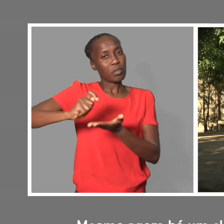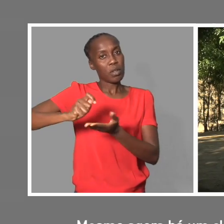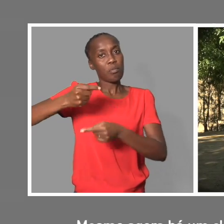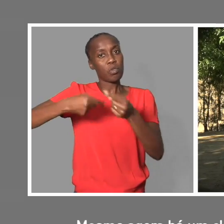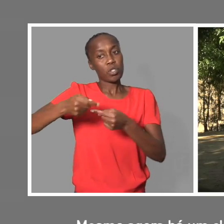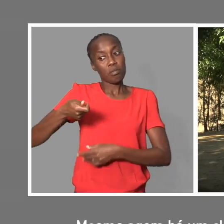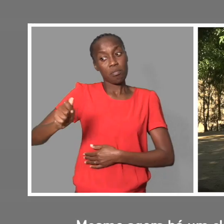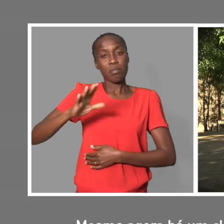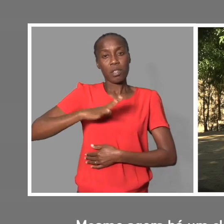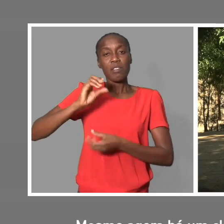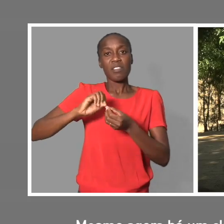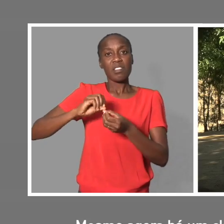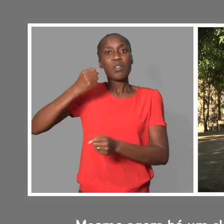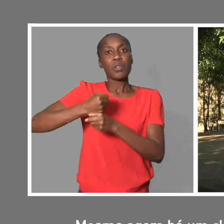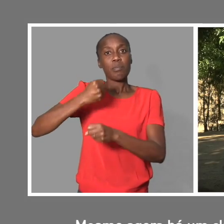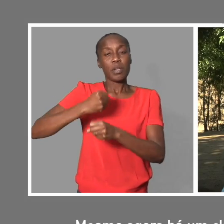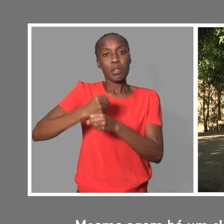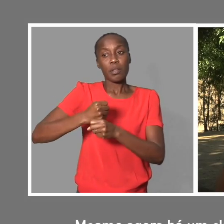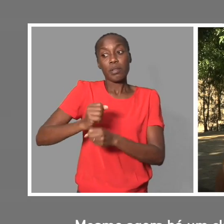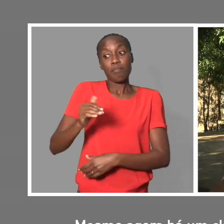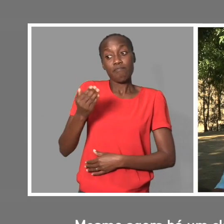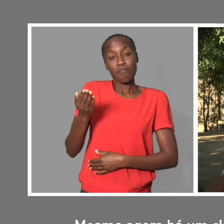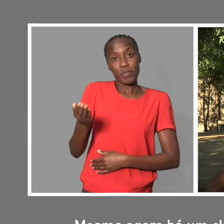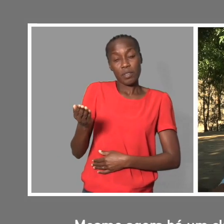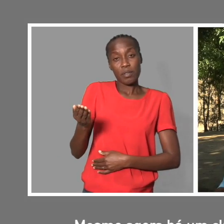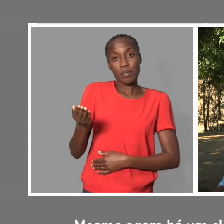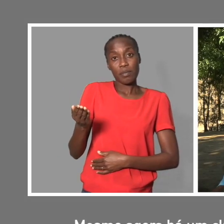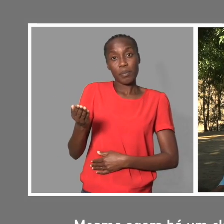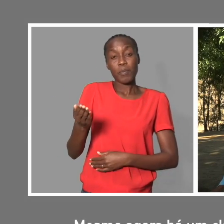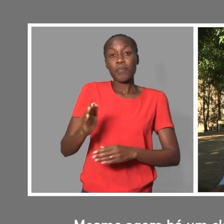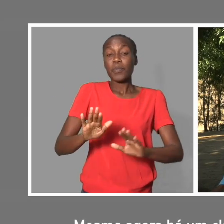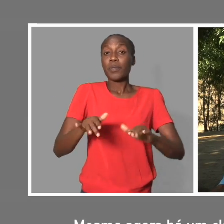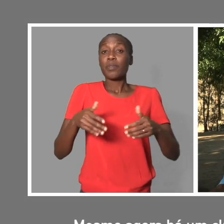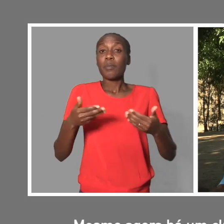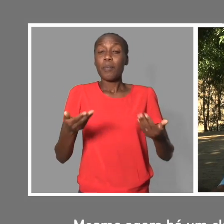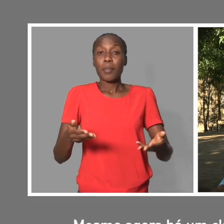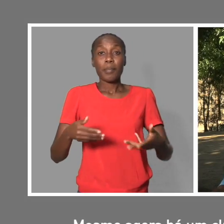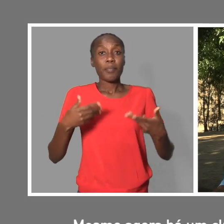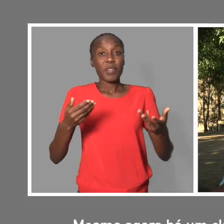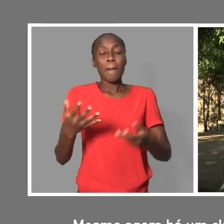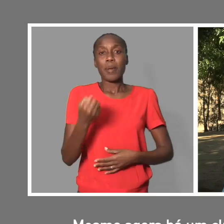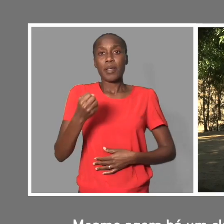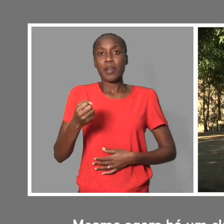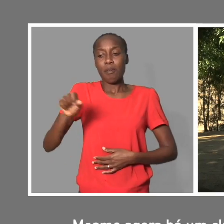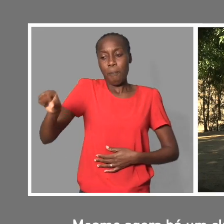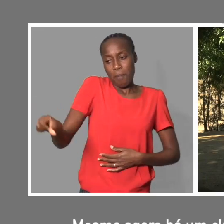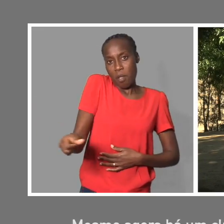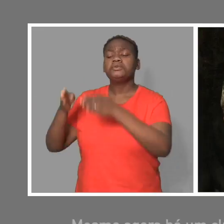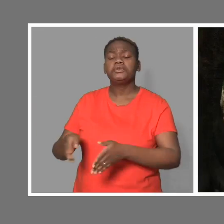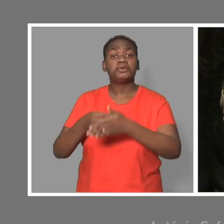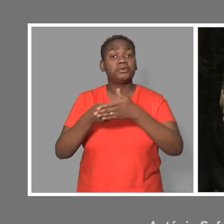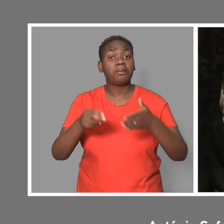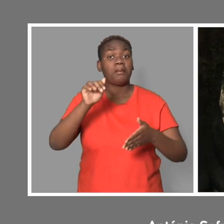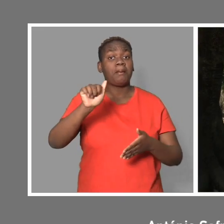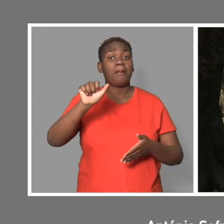estão a fazer um trabalho para, como é que é, revitalizar o clube.